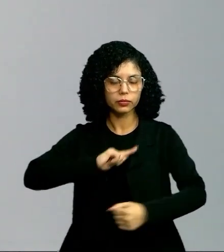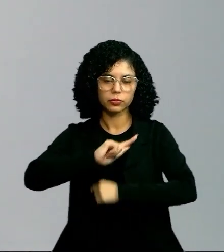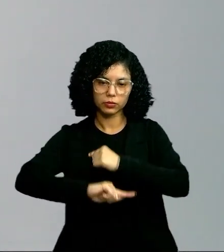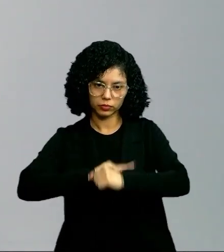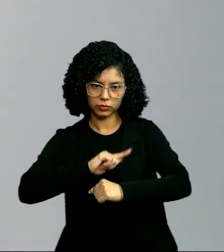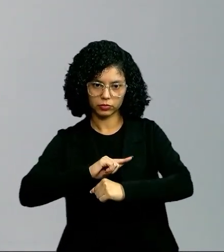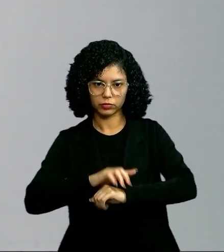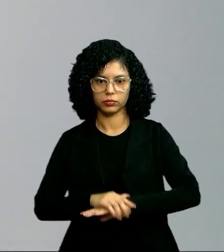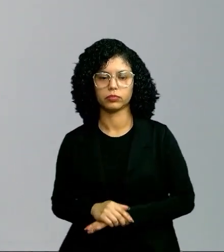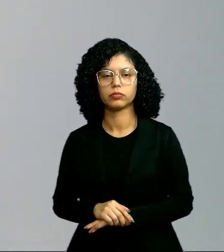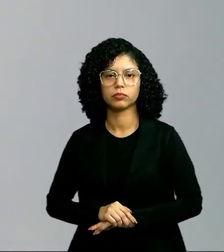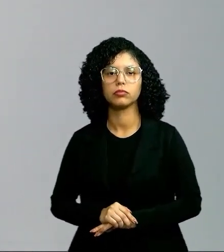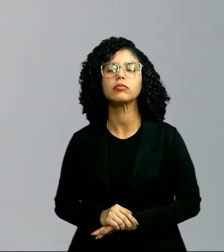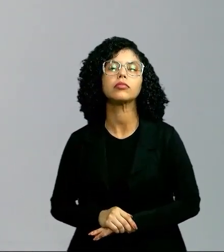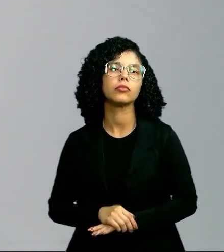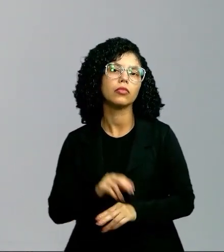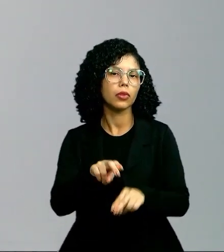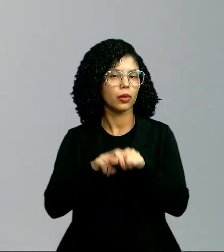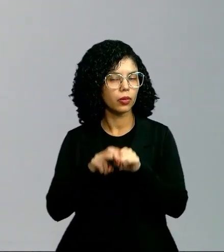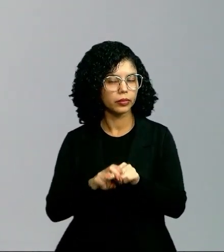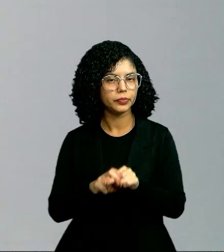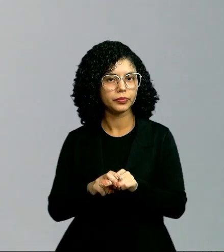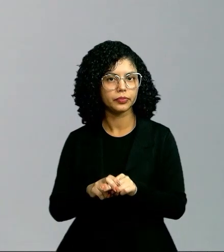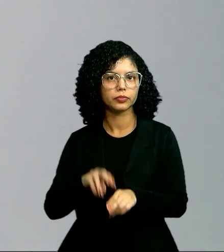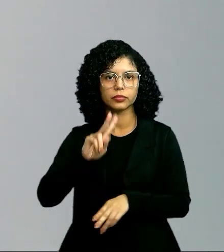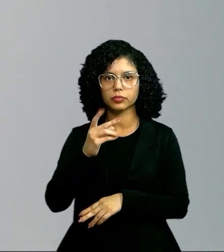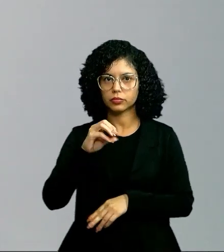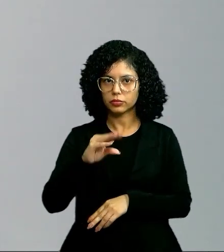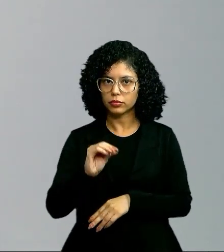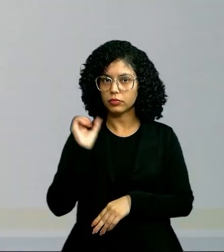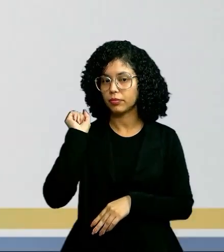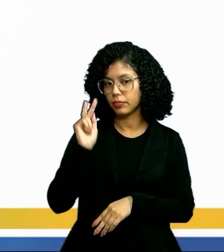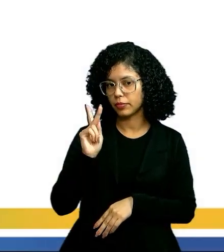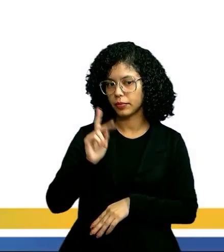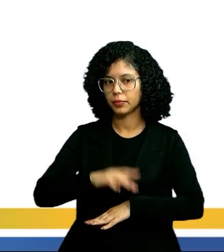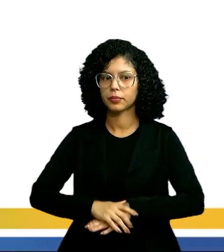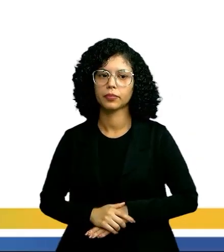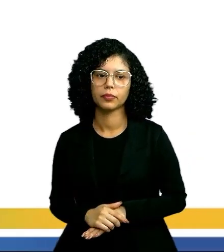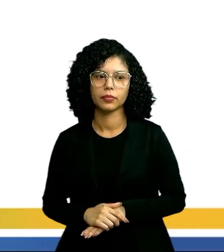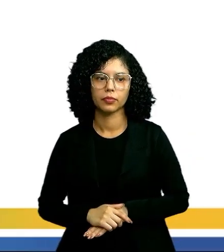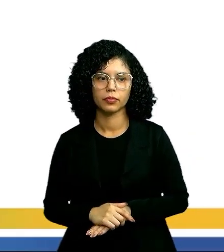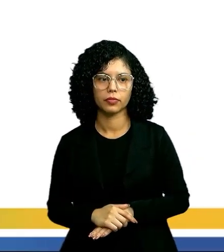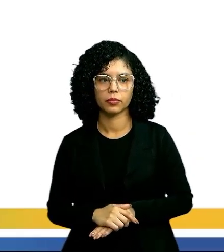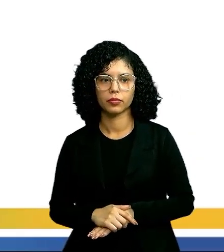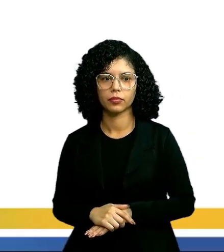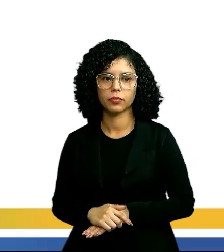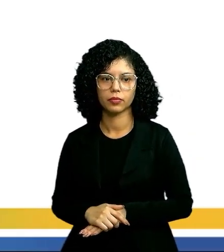elétron para o outro átomo. Então, por isso que é homo, certinho?